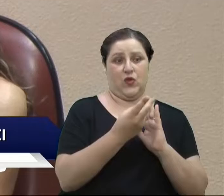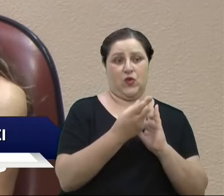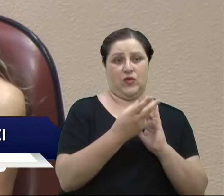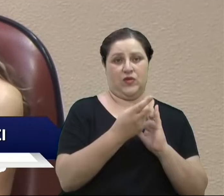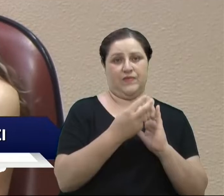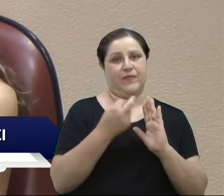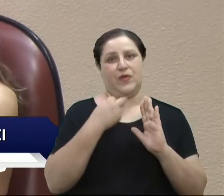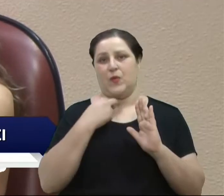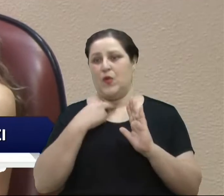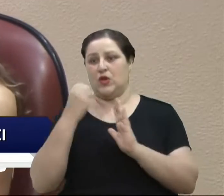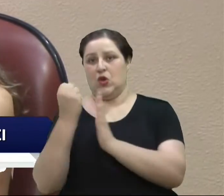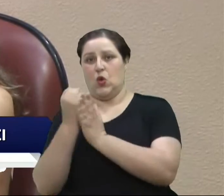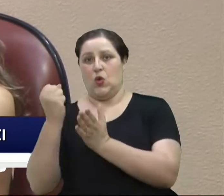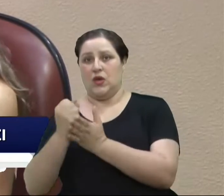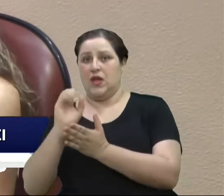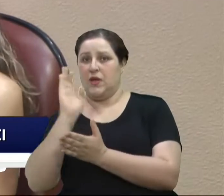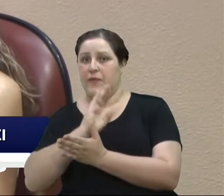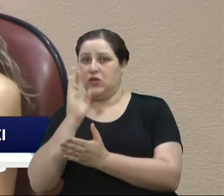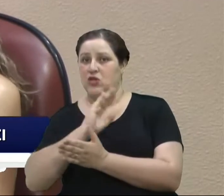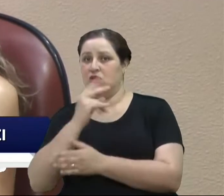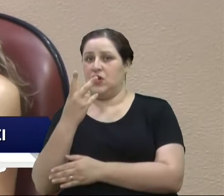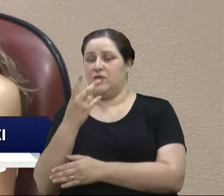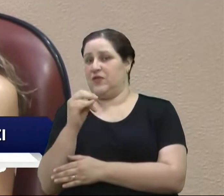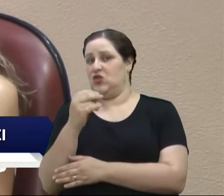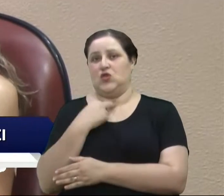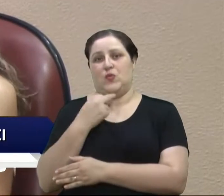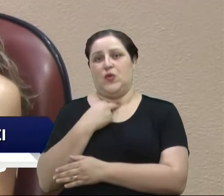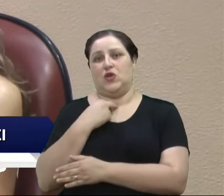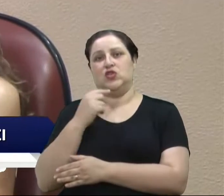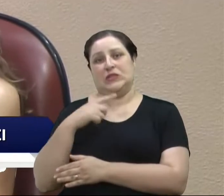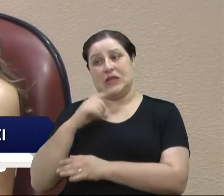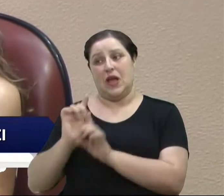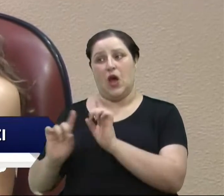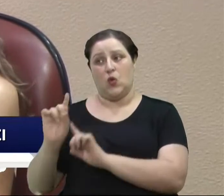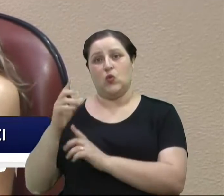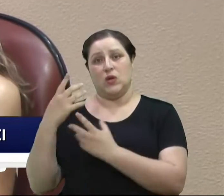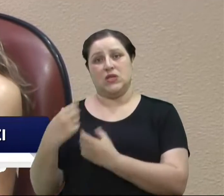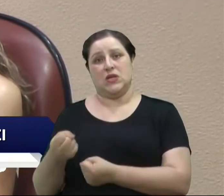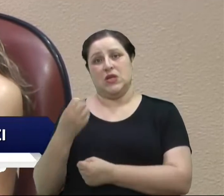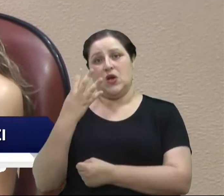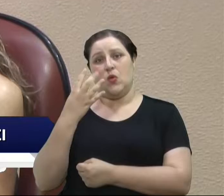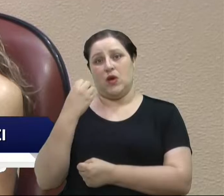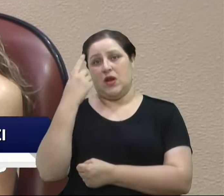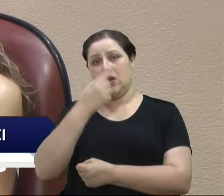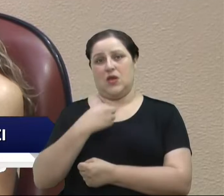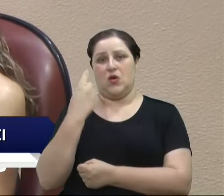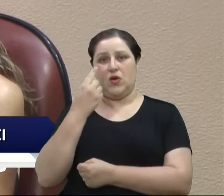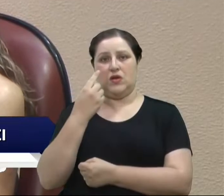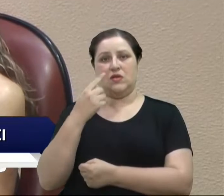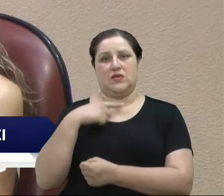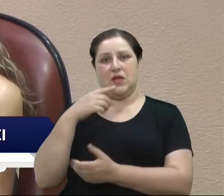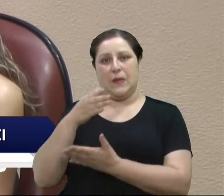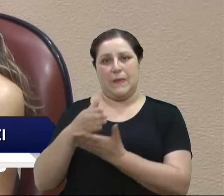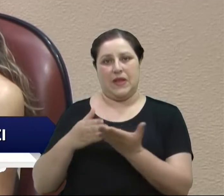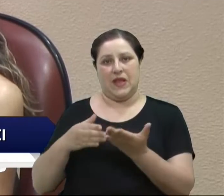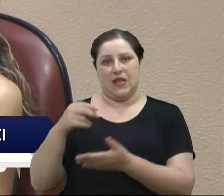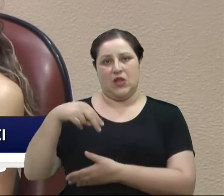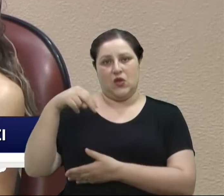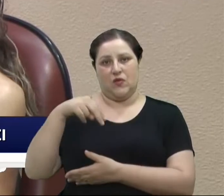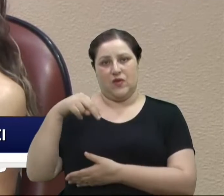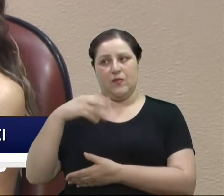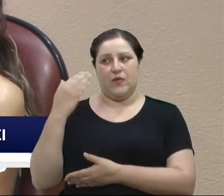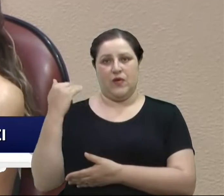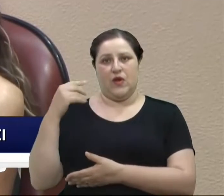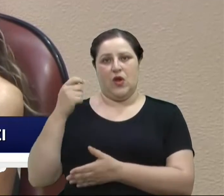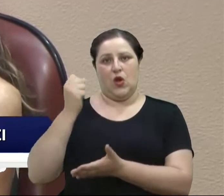20. Mas de 40, tem surgido alguns médicos. Né? A questão, na metade de novembro, mais ou menos, nós